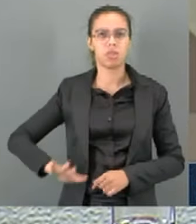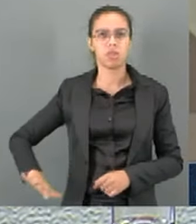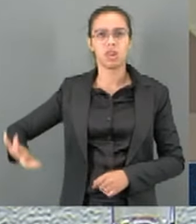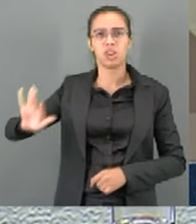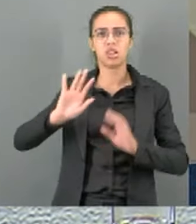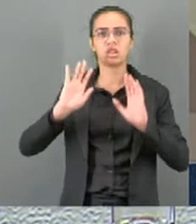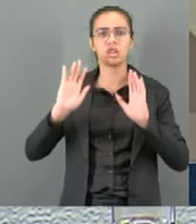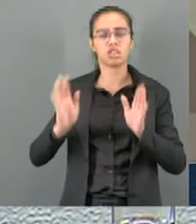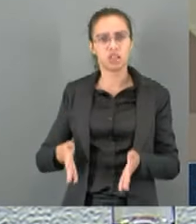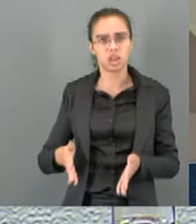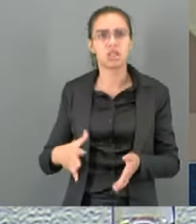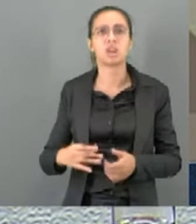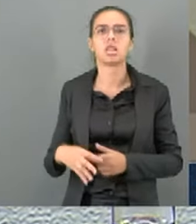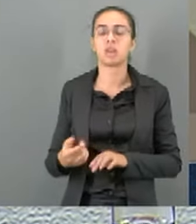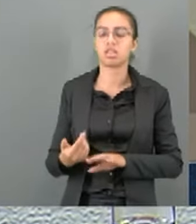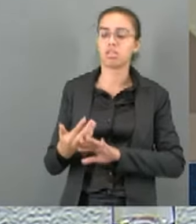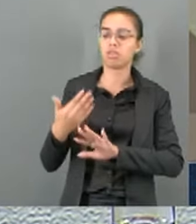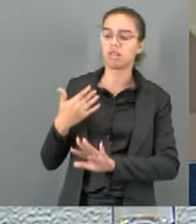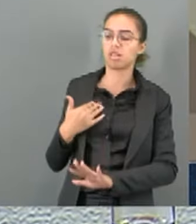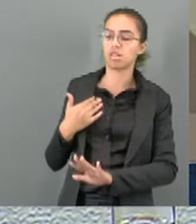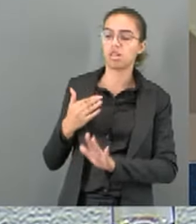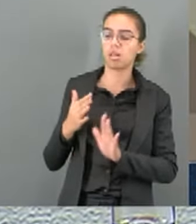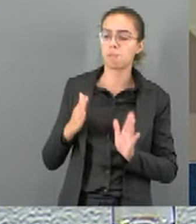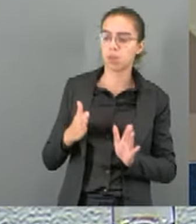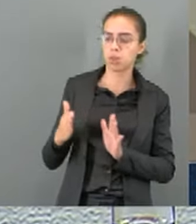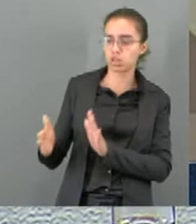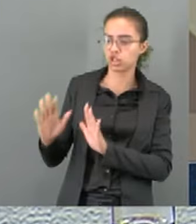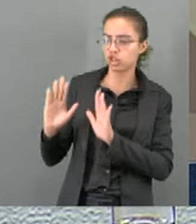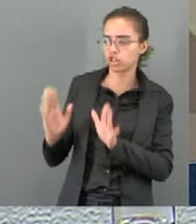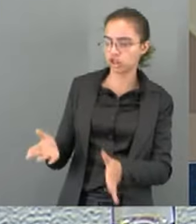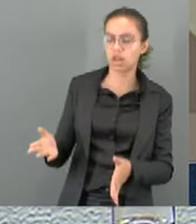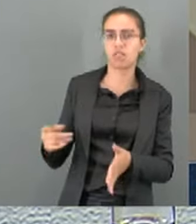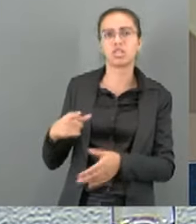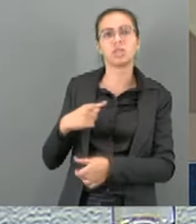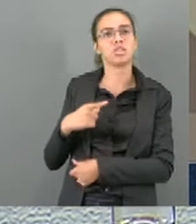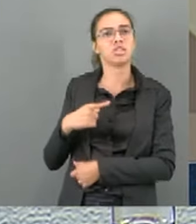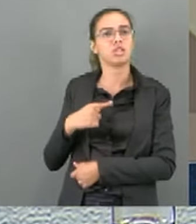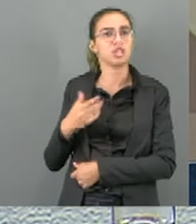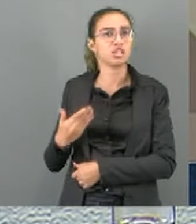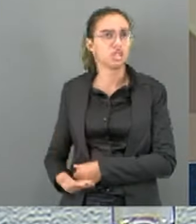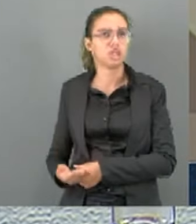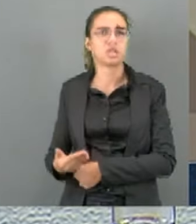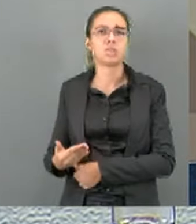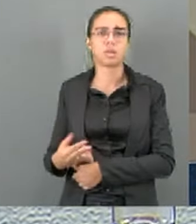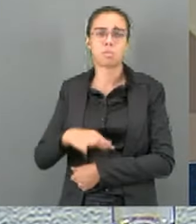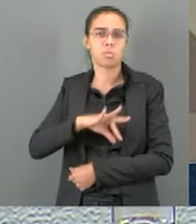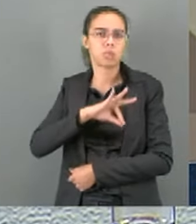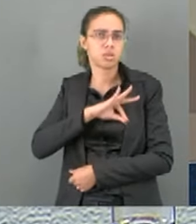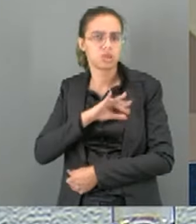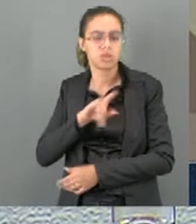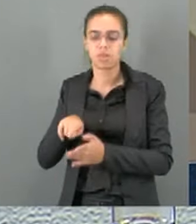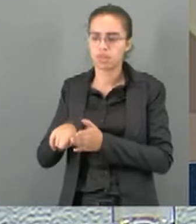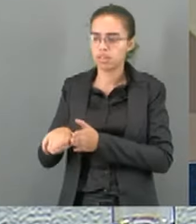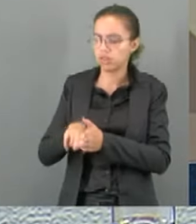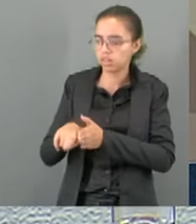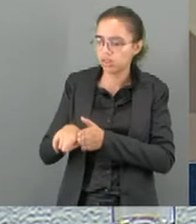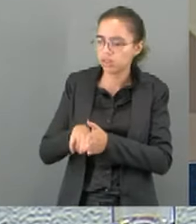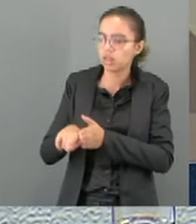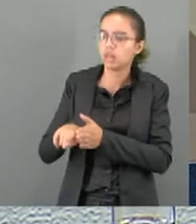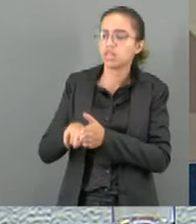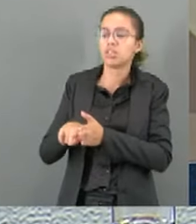ela já tinha, antes desse protocolo, ela já tinha desencadeado operações policiais, investigações com operação